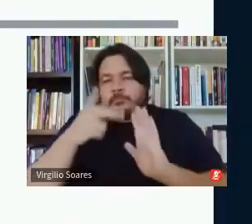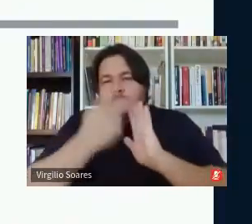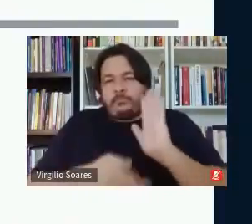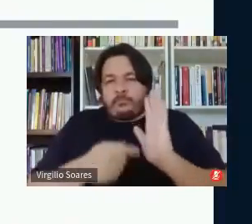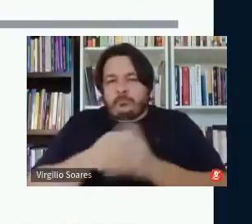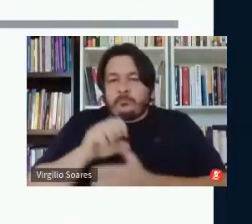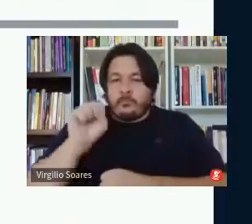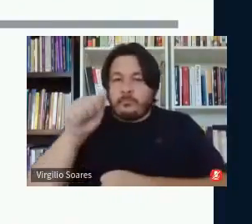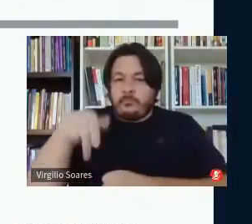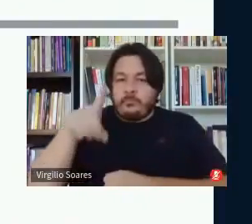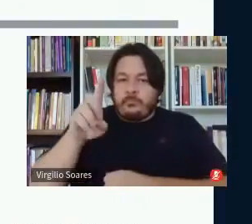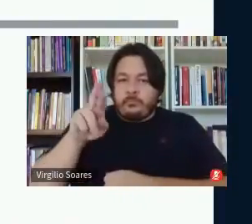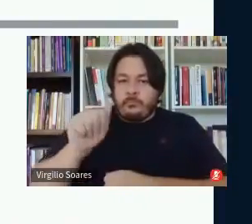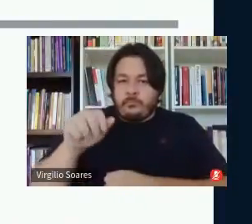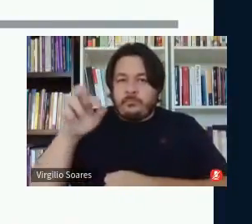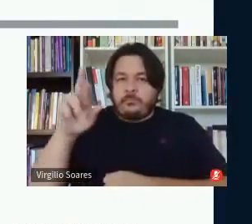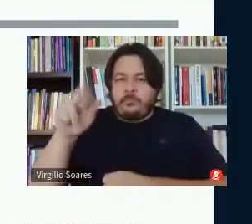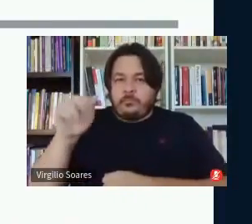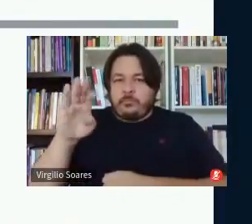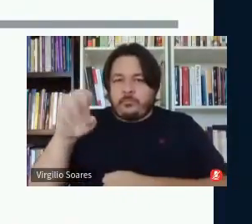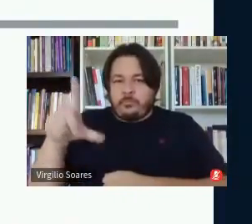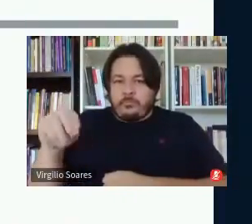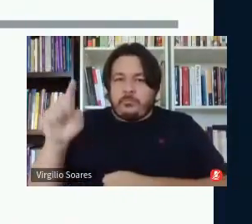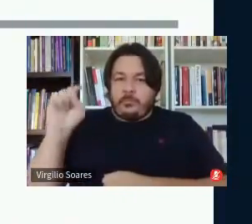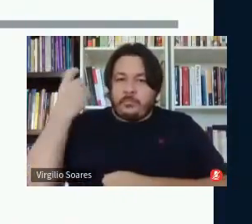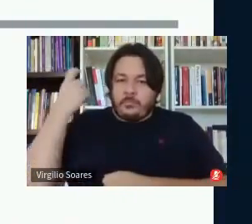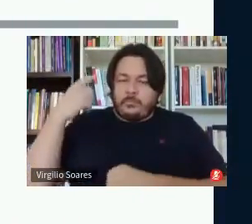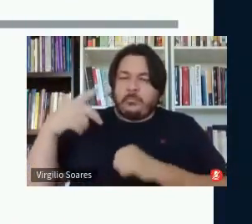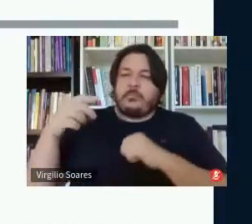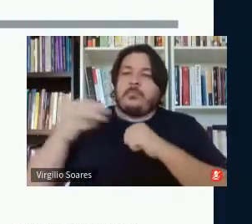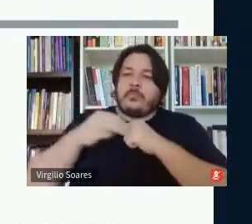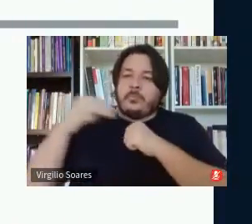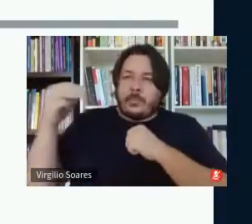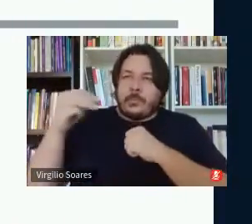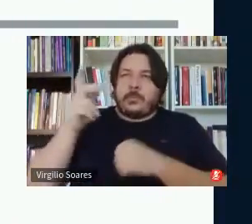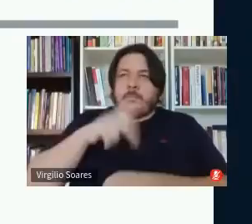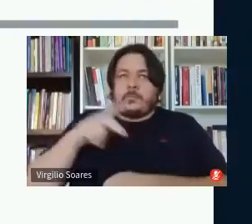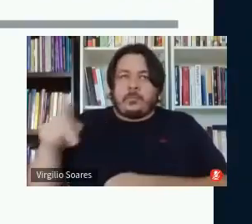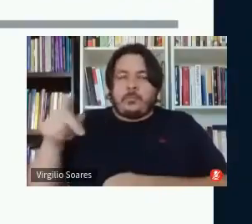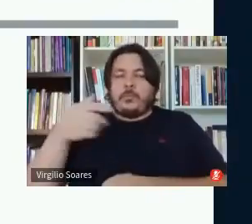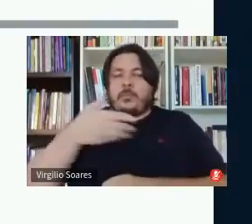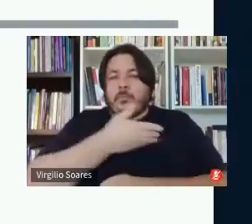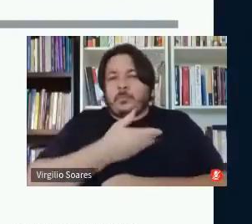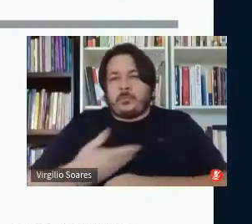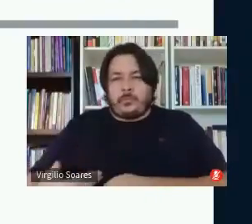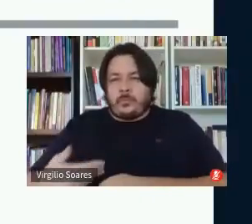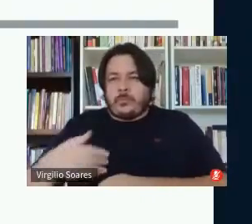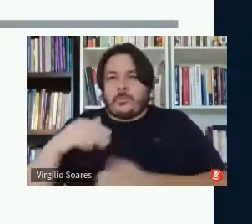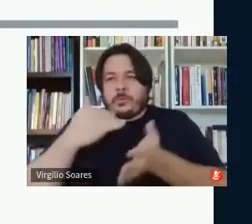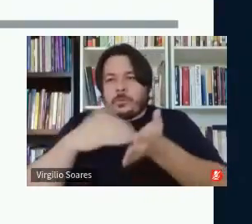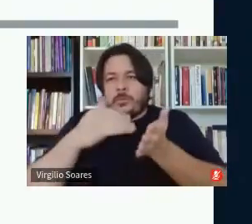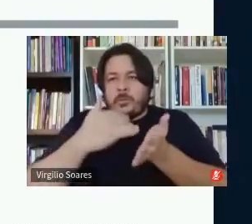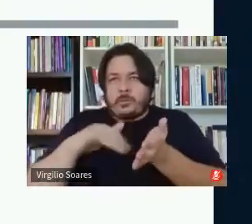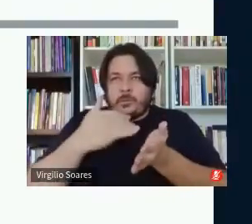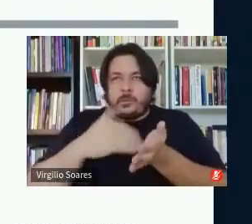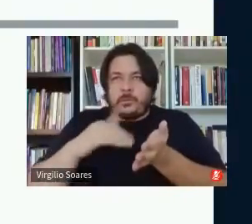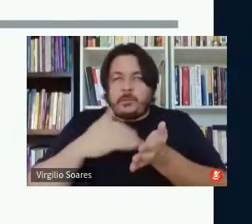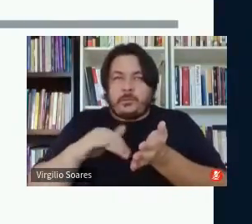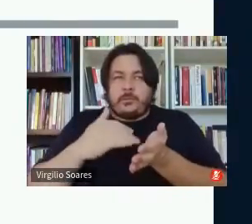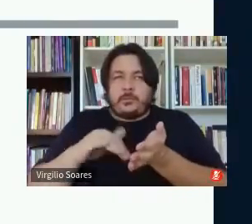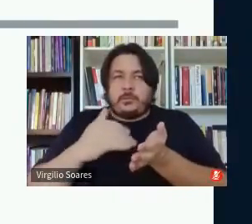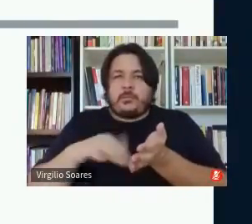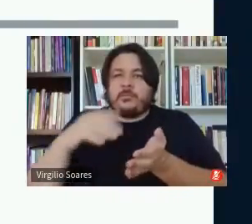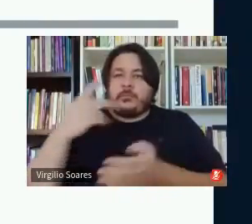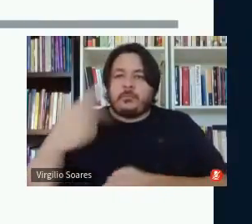Rabelo é uma ex-orientanda de mestrado e ela é professora na rede pública, Educação Básica Rede Pública do